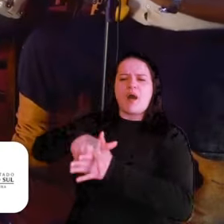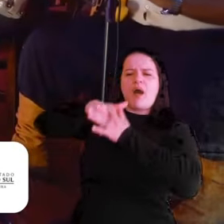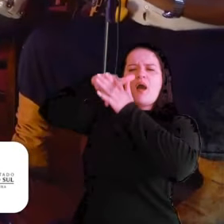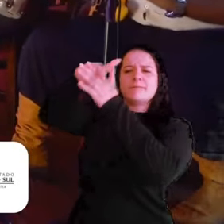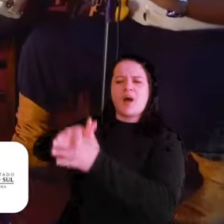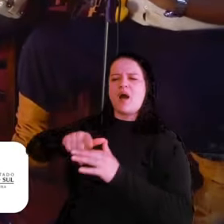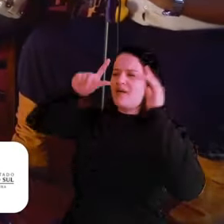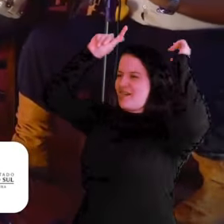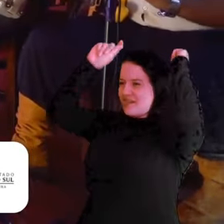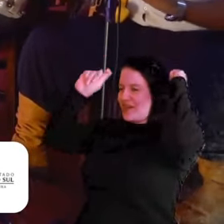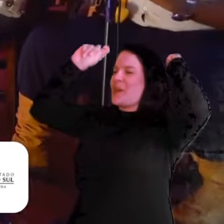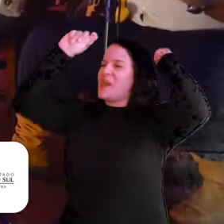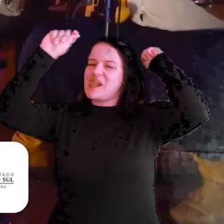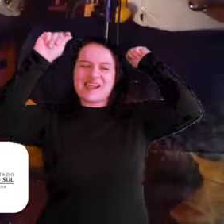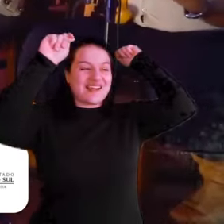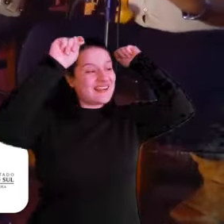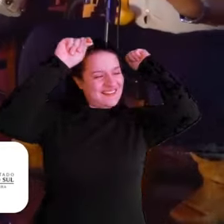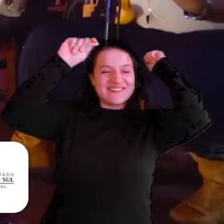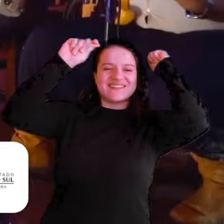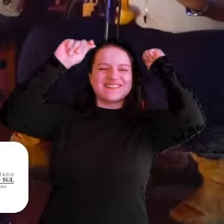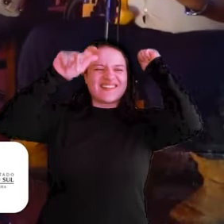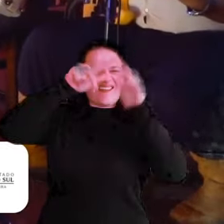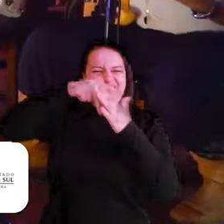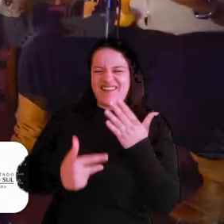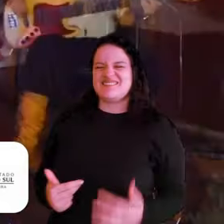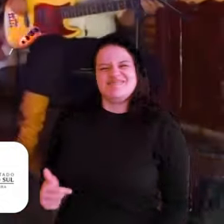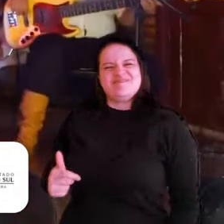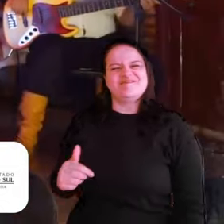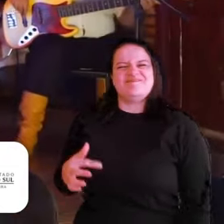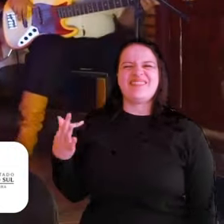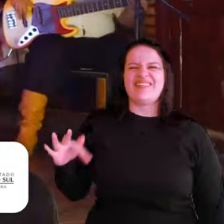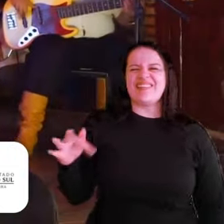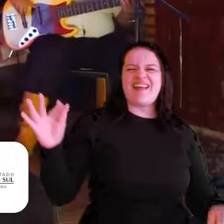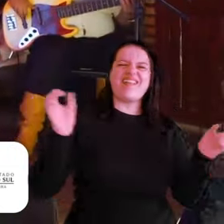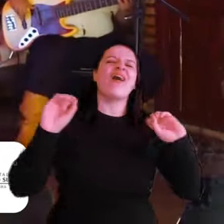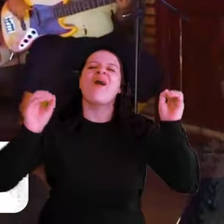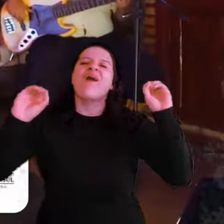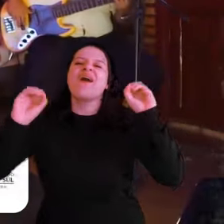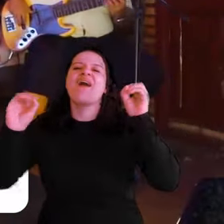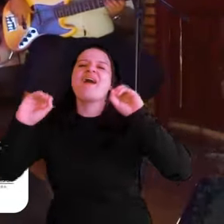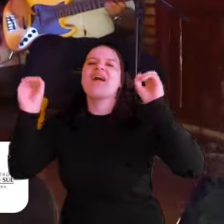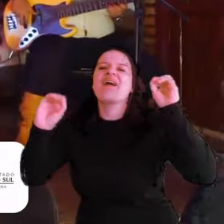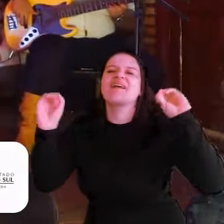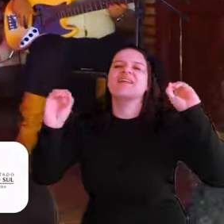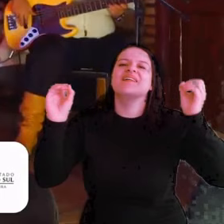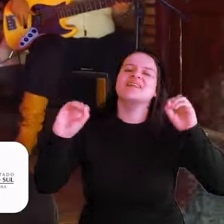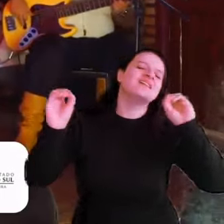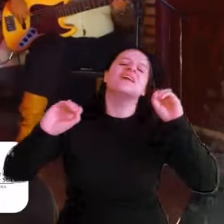Muitos cavalos domei e dos tons que levei, não doeu,